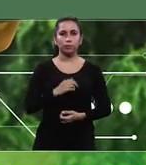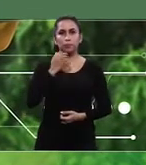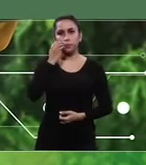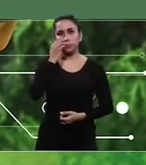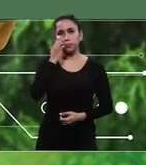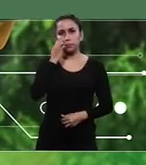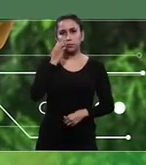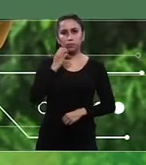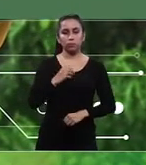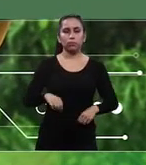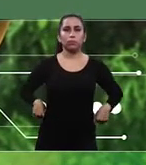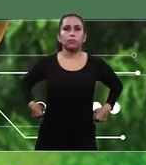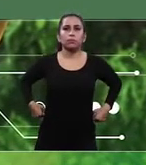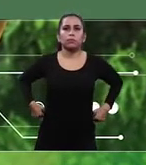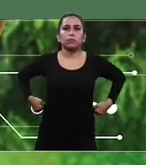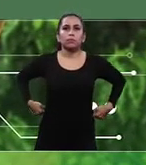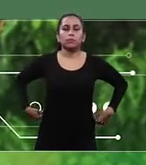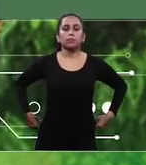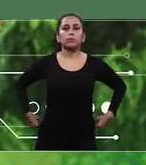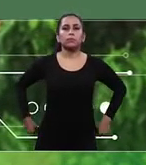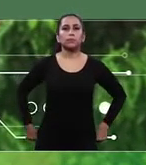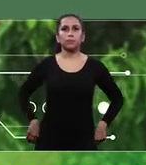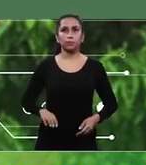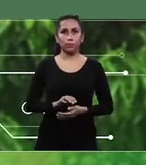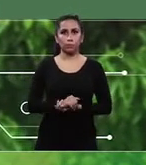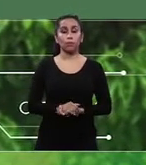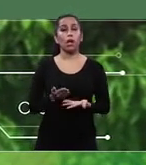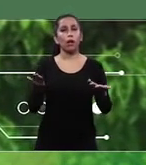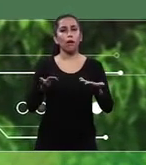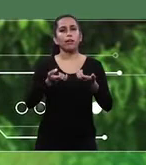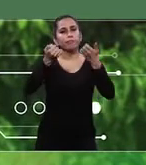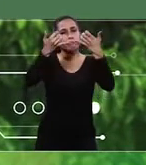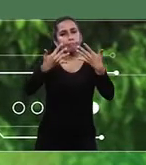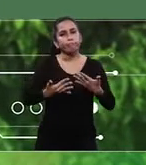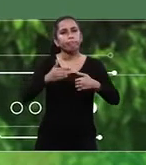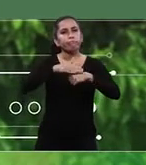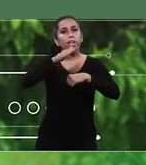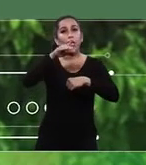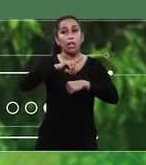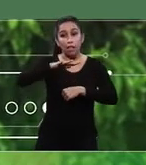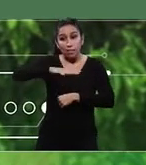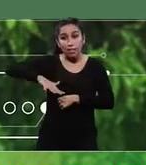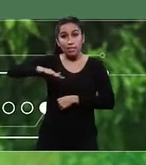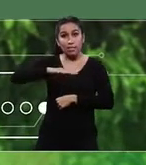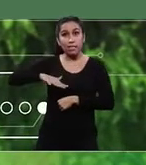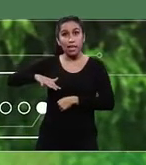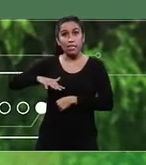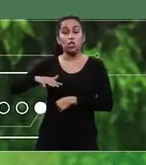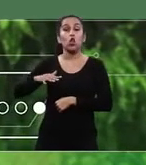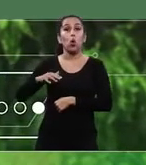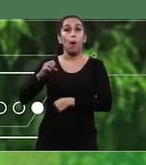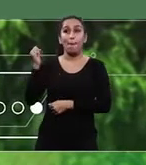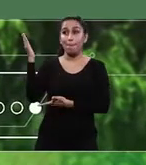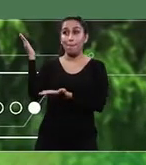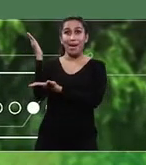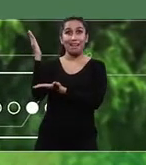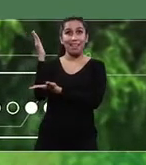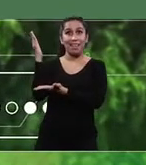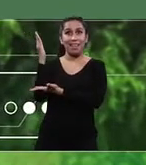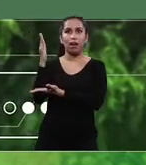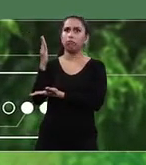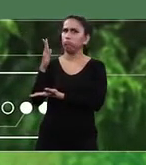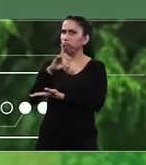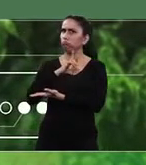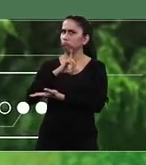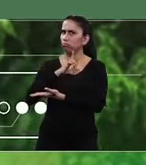Recortando um pouco mais, a gente viu o número de oportunidades por setor, por exemplo, o setor de madeira, que é um setor que se destaca bastante. Os Estados Unidos,